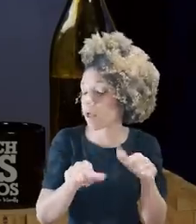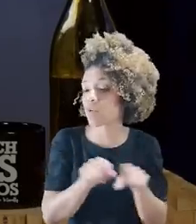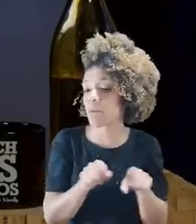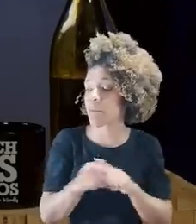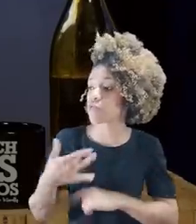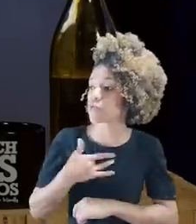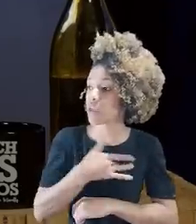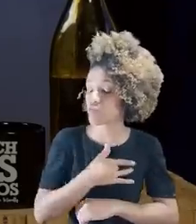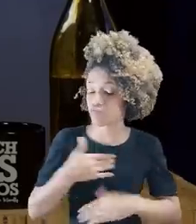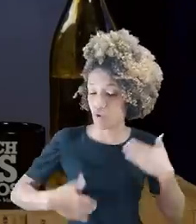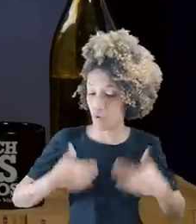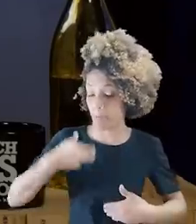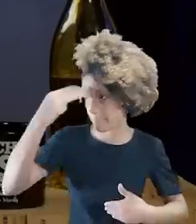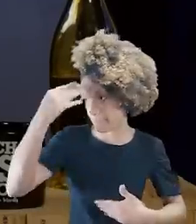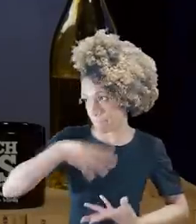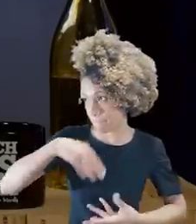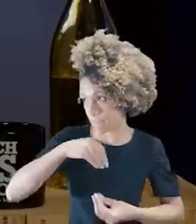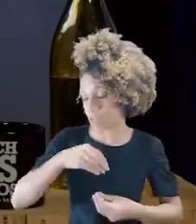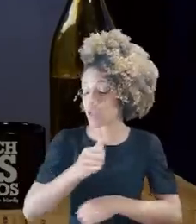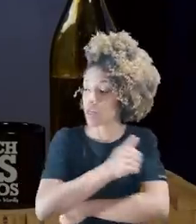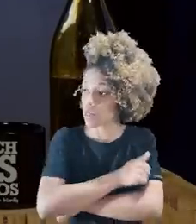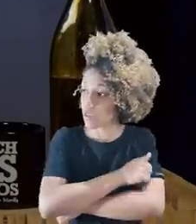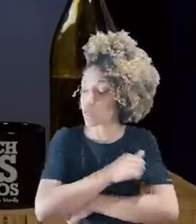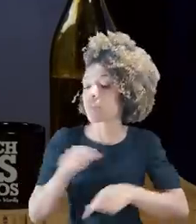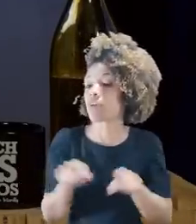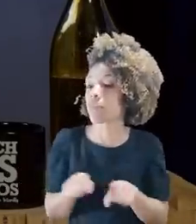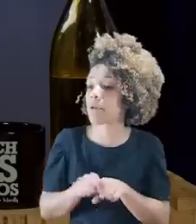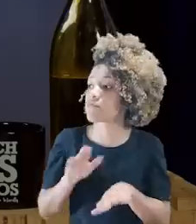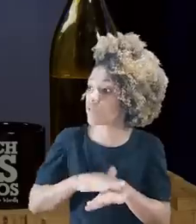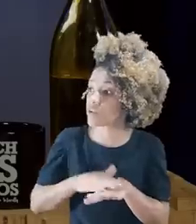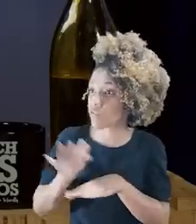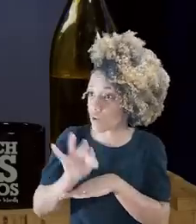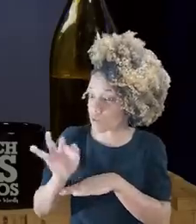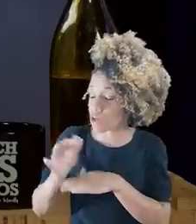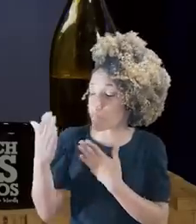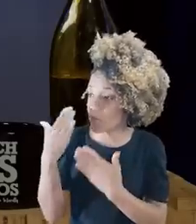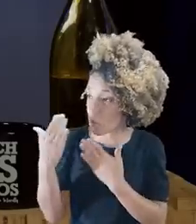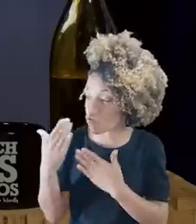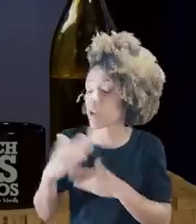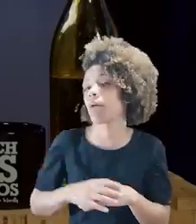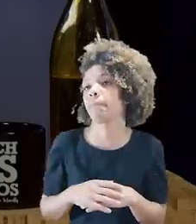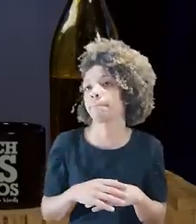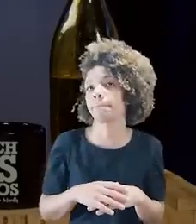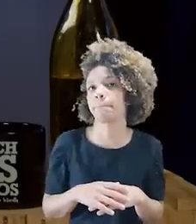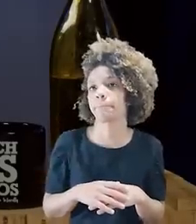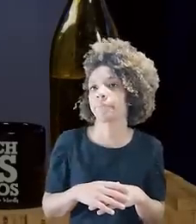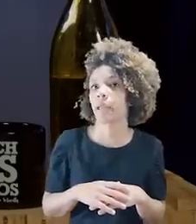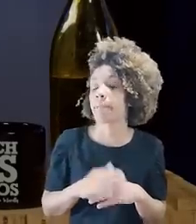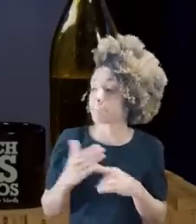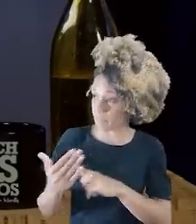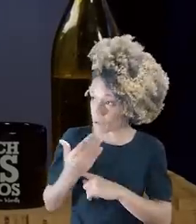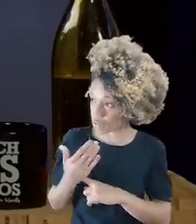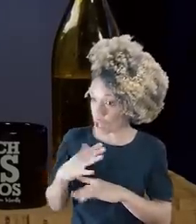tutoria né Para me dar mais eh técnicas né sobre a mente humana eh tive estúdio de pilates